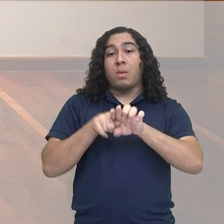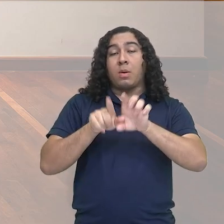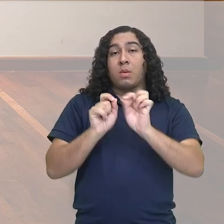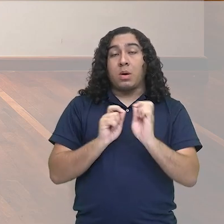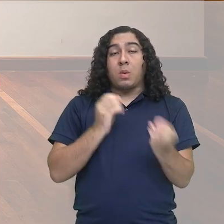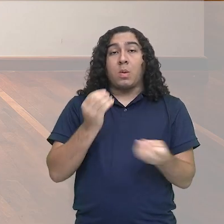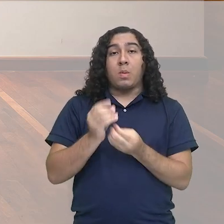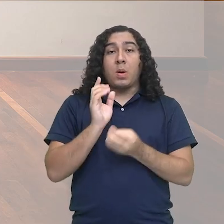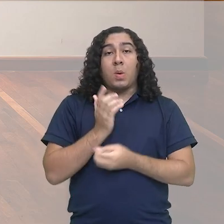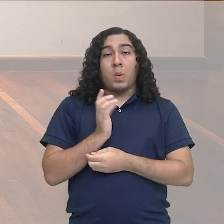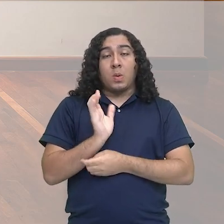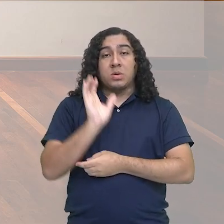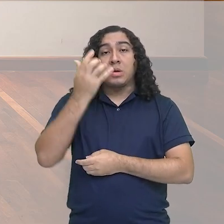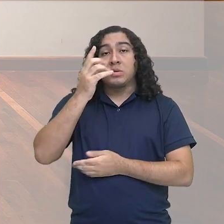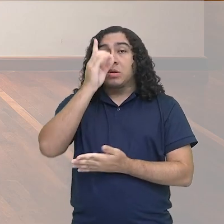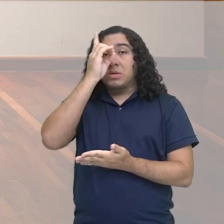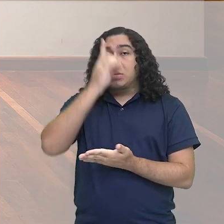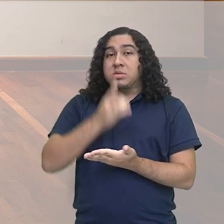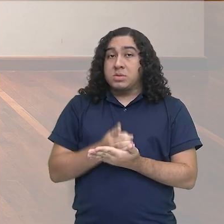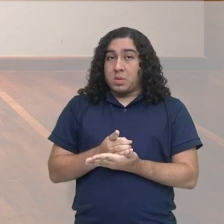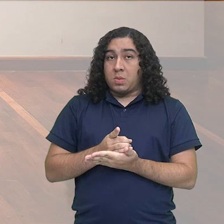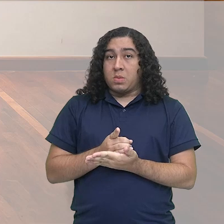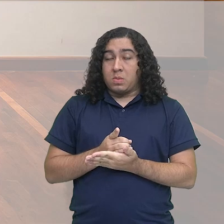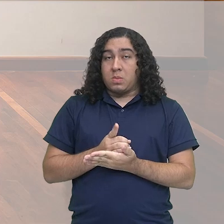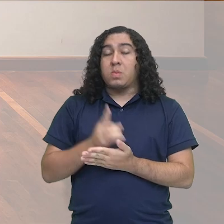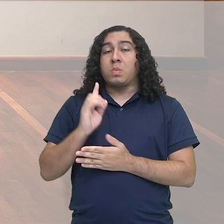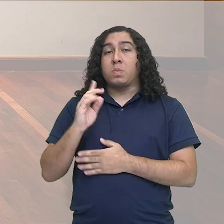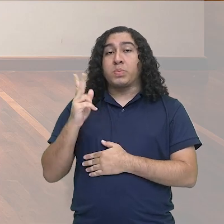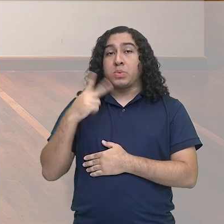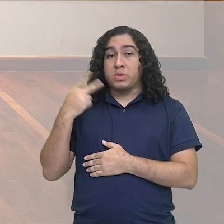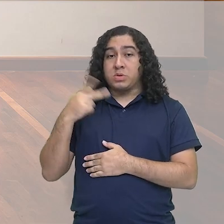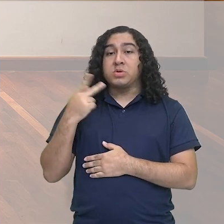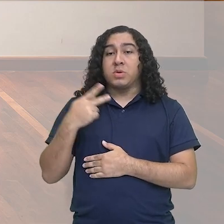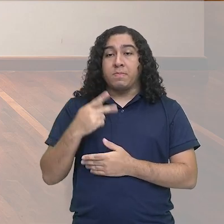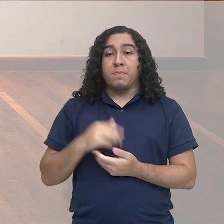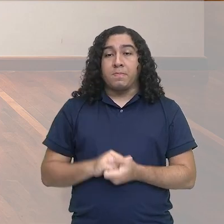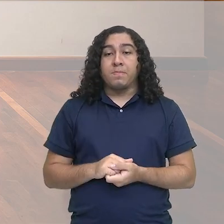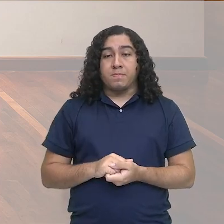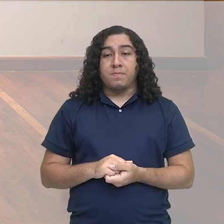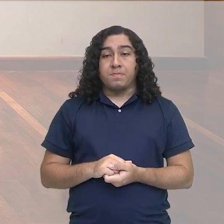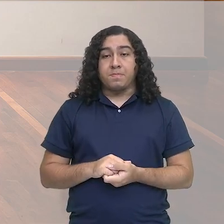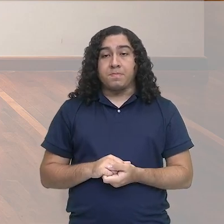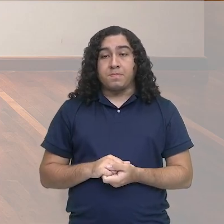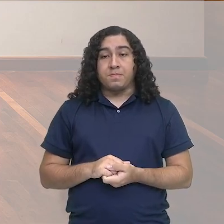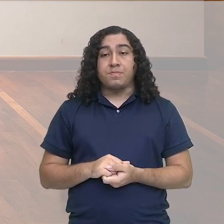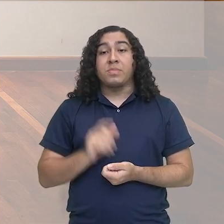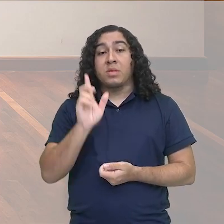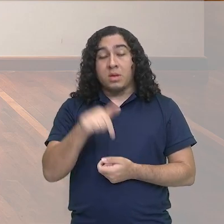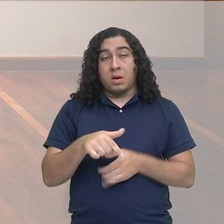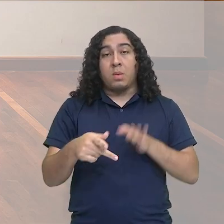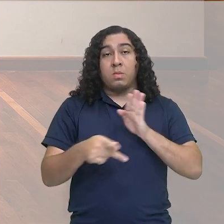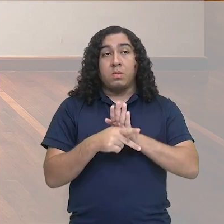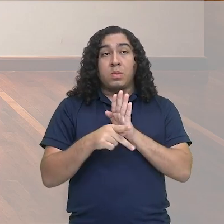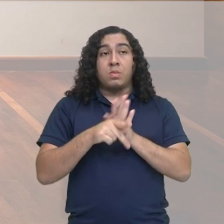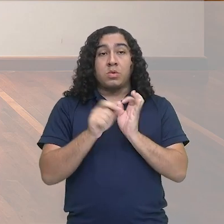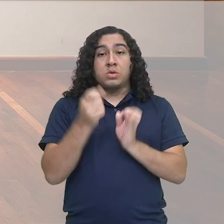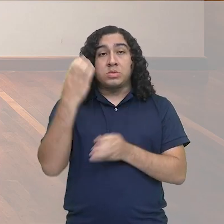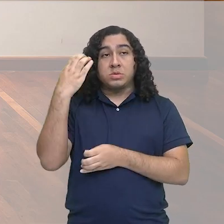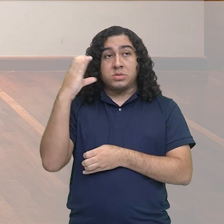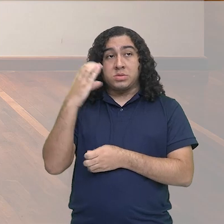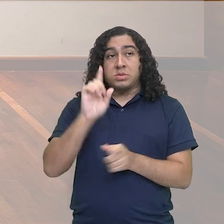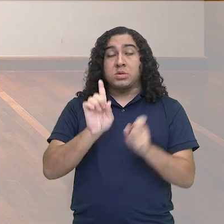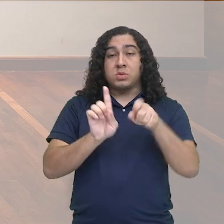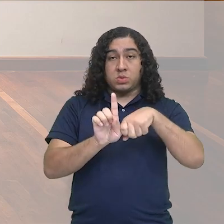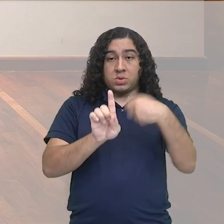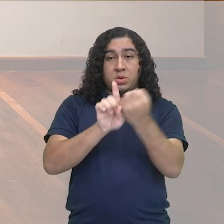de tomada de decisões políticas. Vejam lá, então, essas são as ciências que compõem aí as chamadas ciências